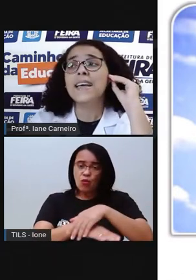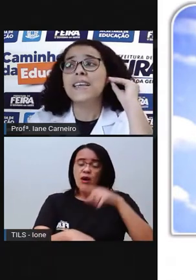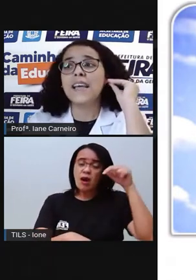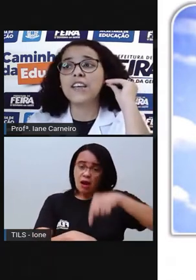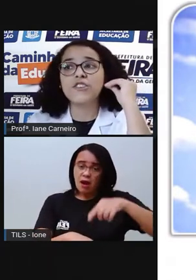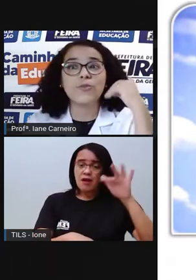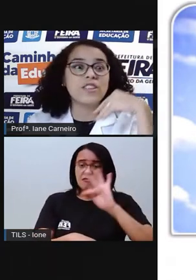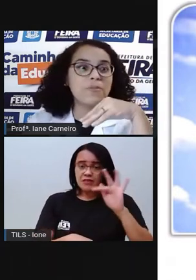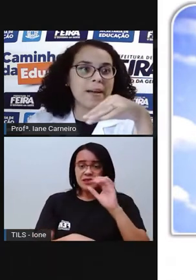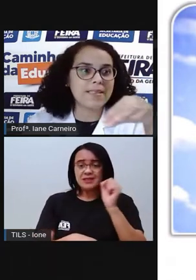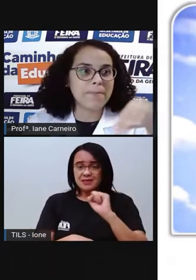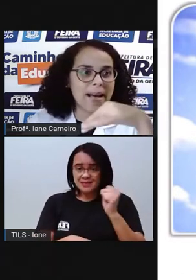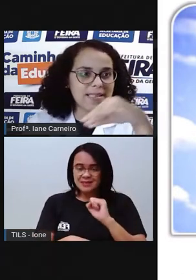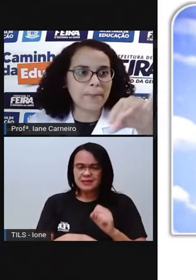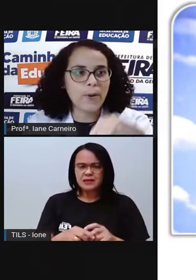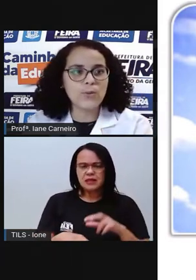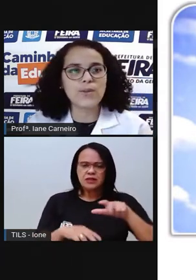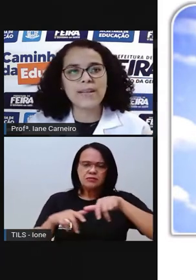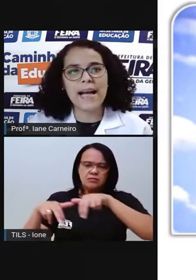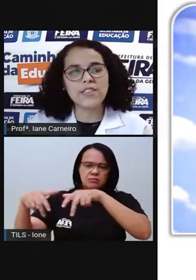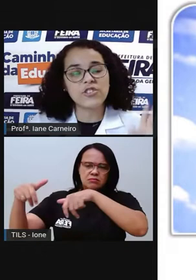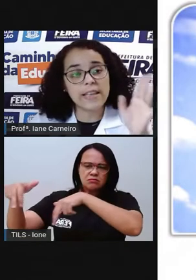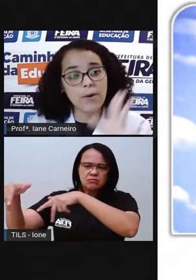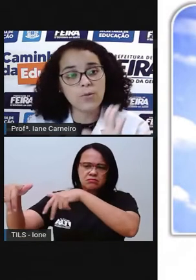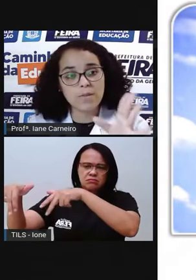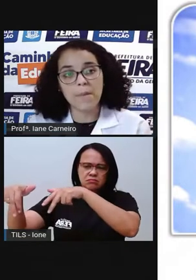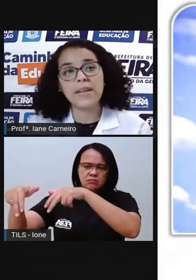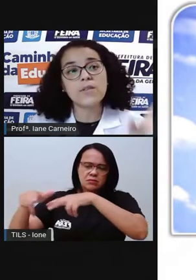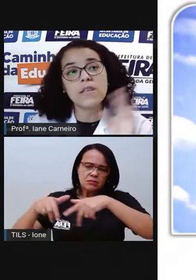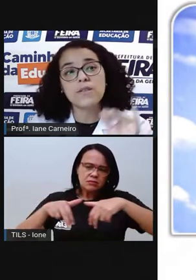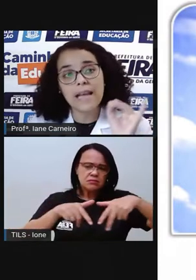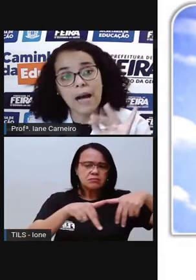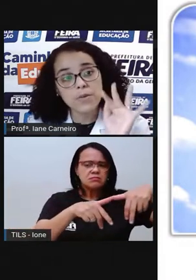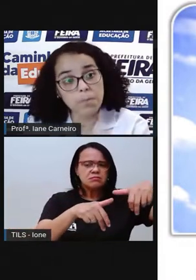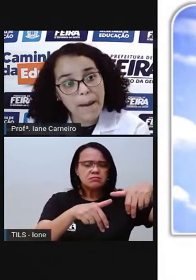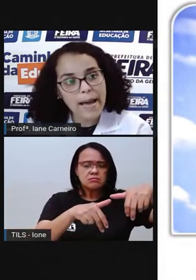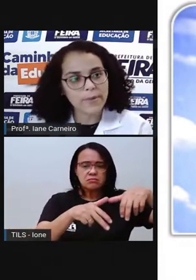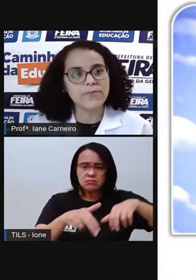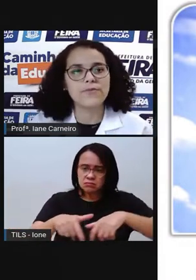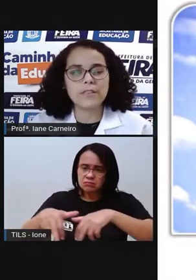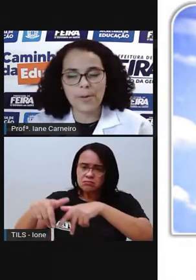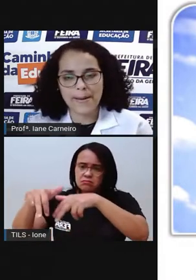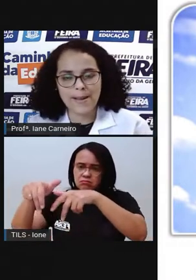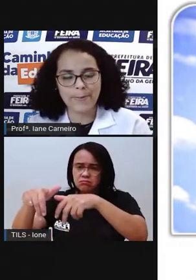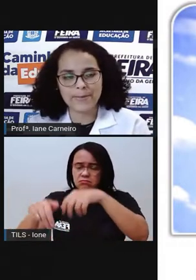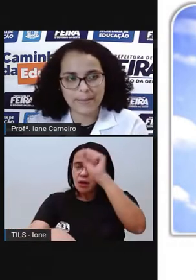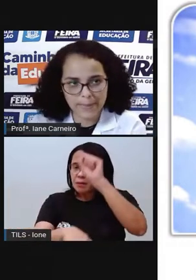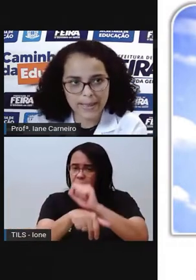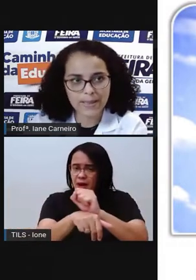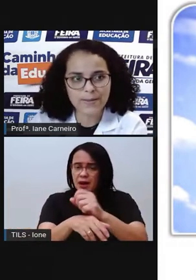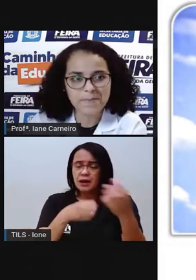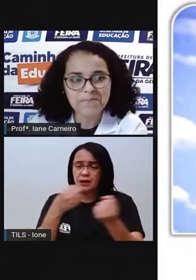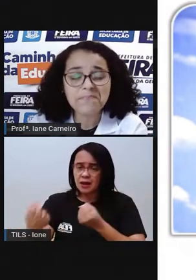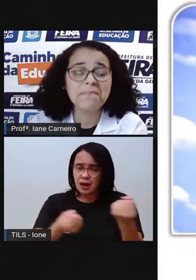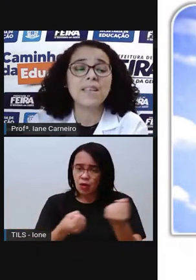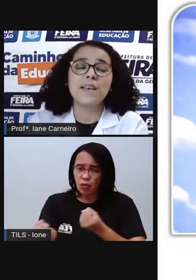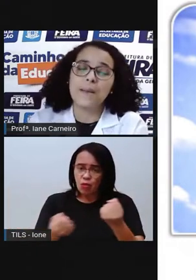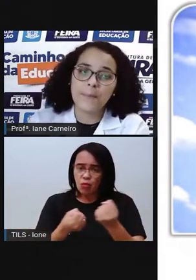né? E aí, quando a gente passa por alguns lugares, tem alguns momentos que os carros param. Vocês já pararam para perceber